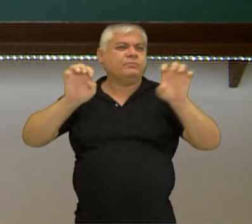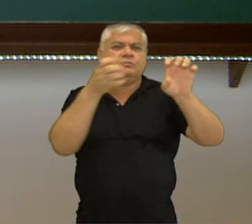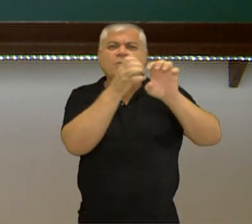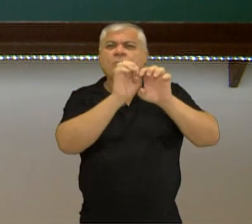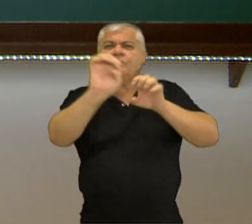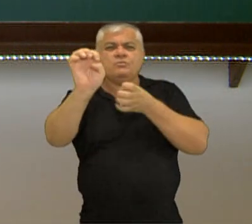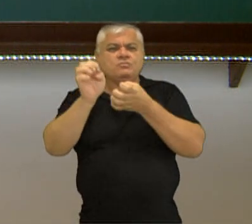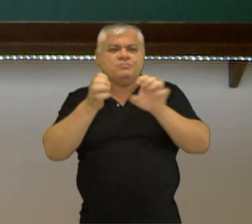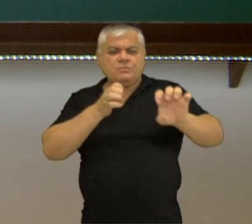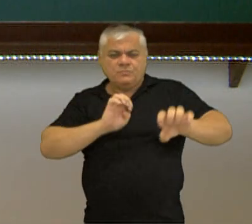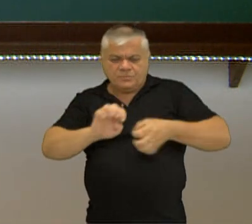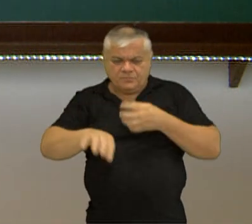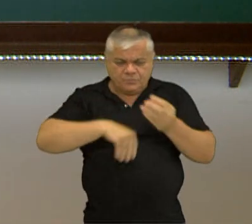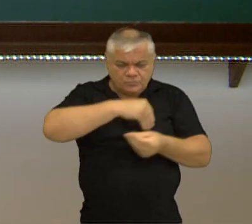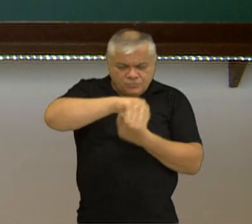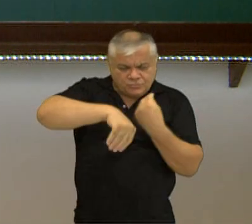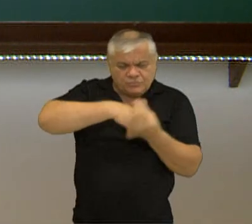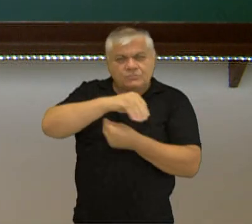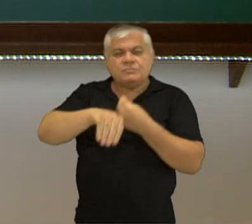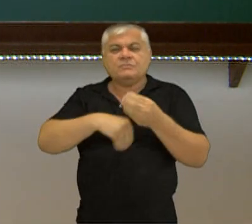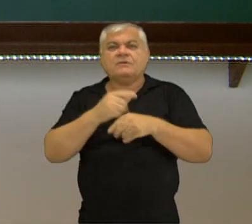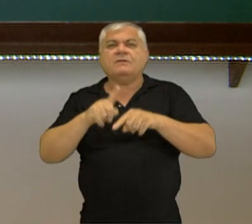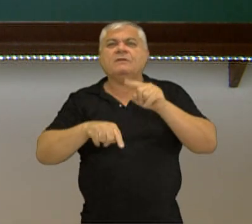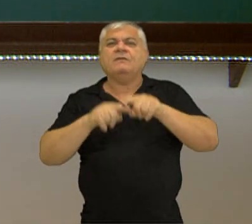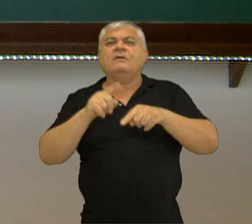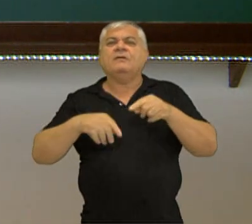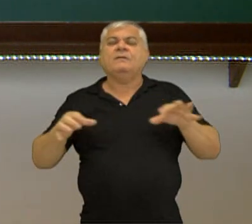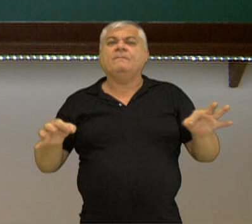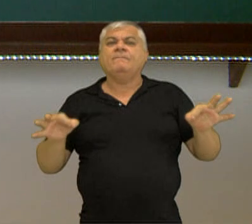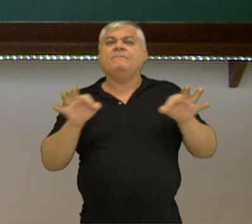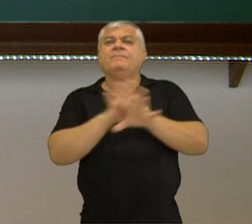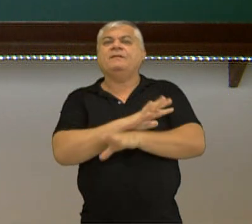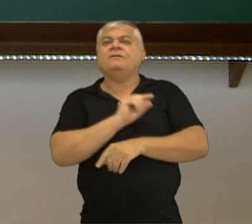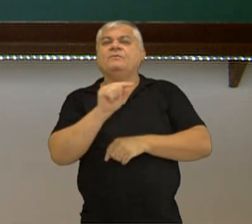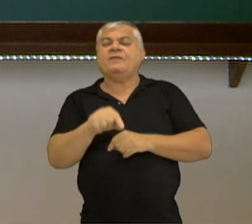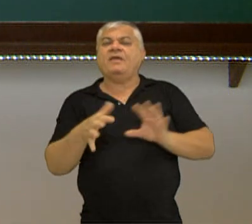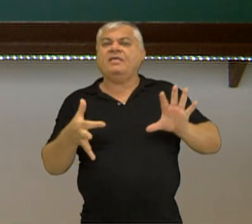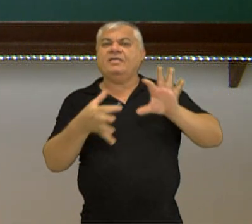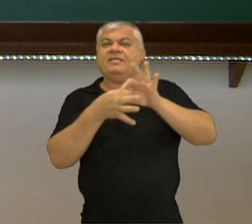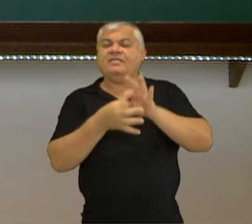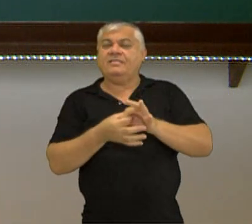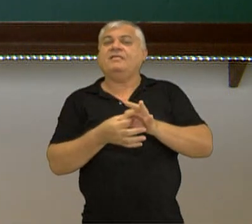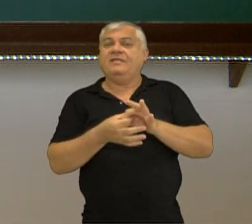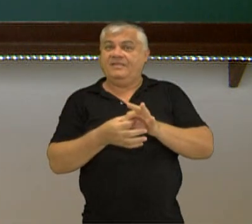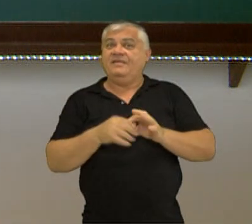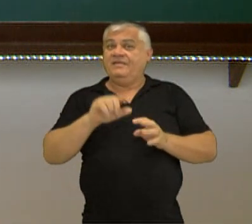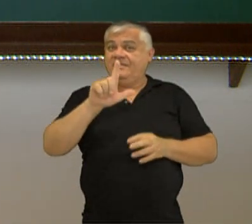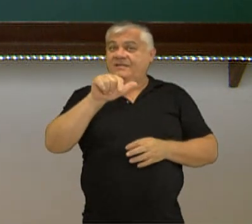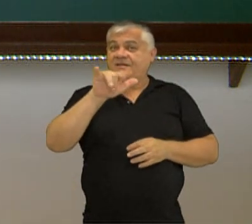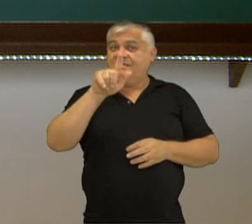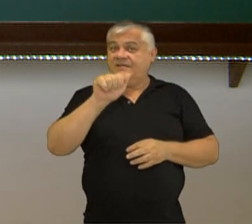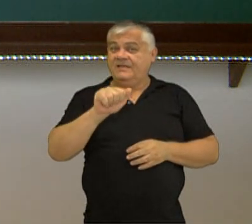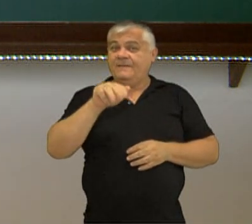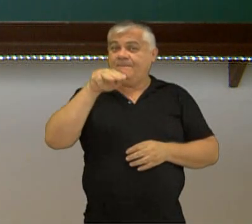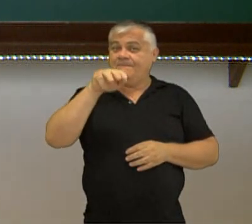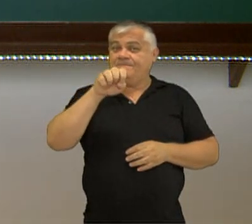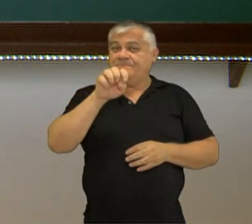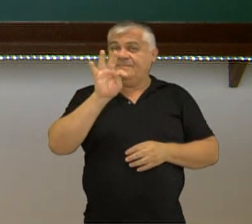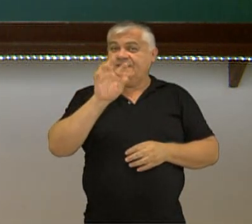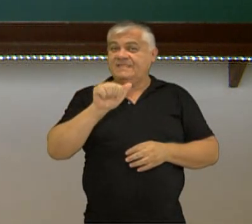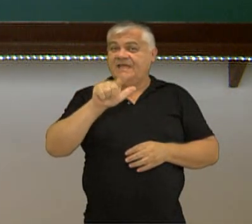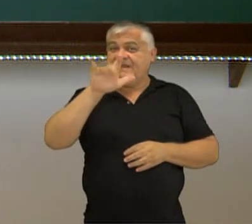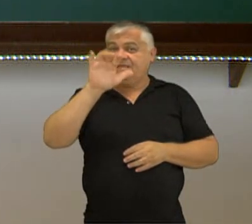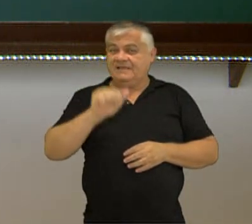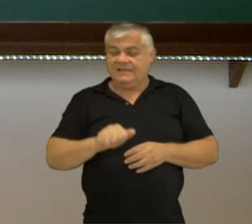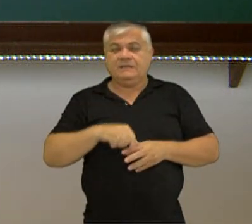a matérias assim, bem interessantes, as quais nós vamos chamar de ligas metálicas, ou os próprios metais. É assim que eles se